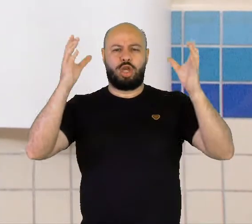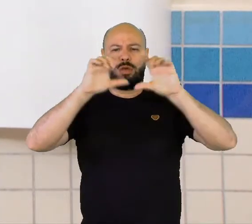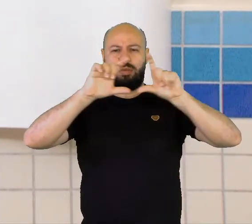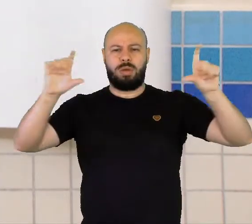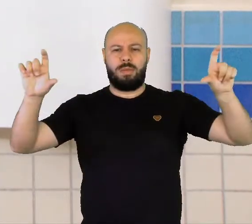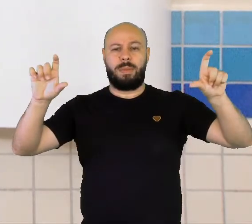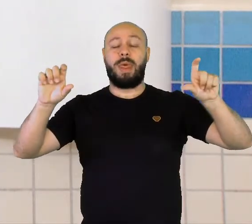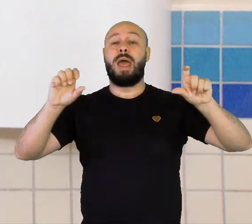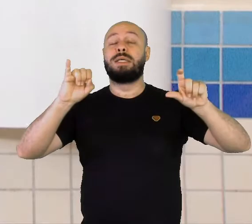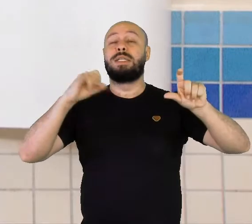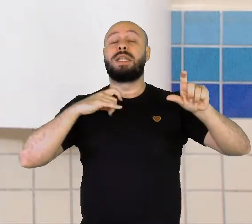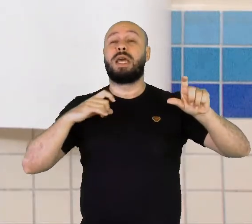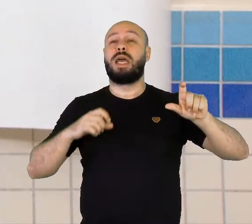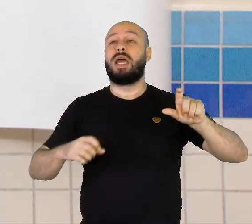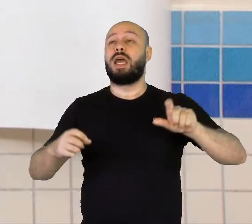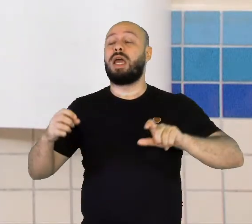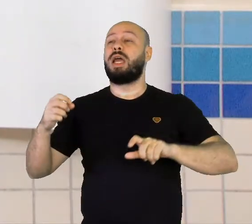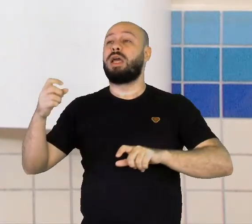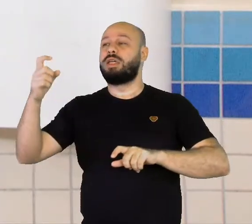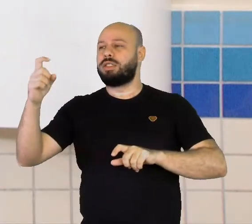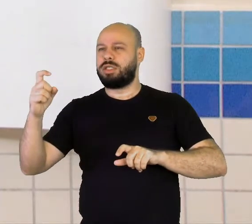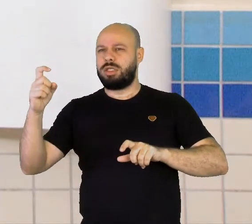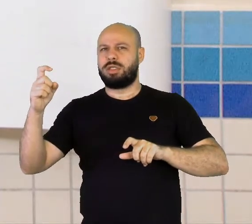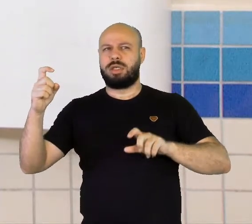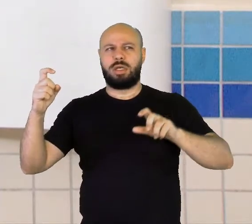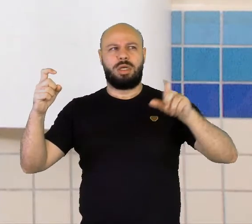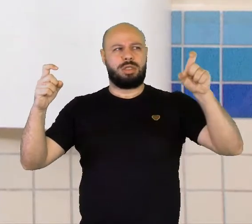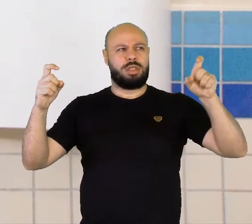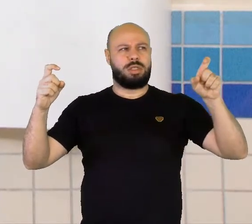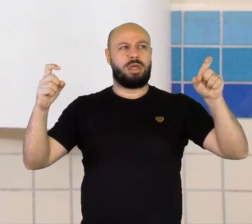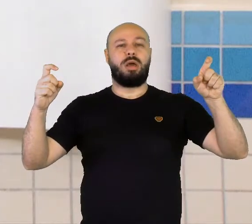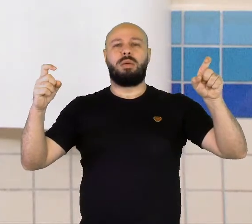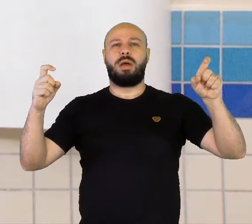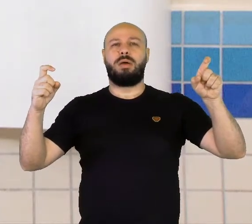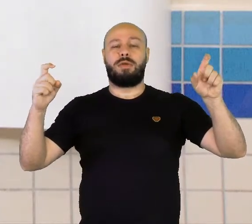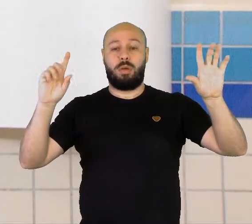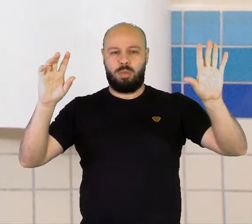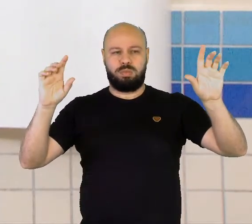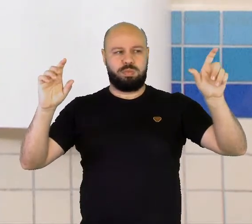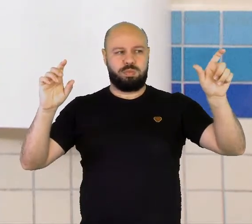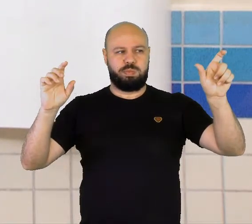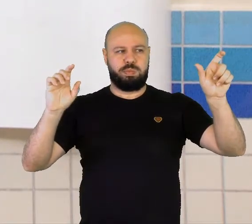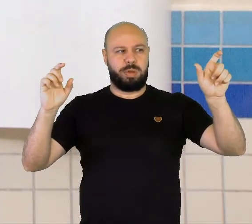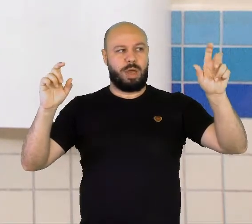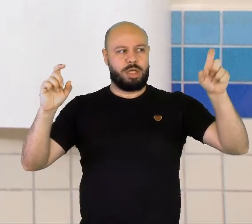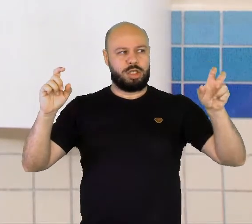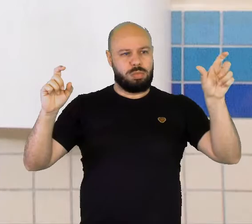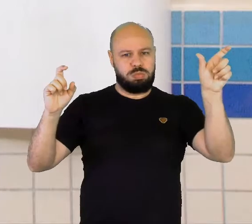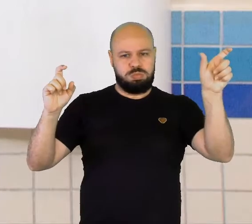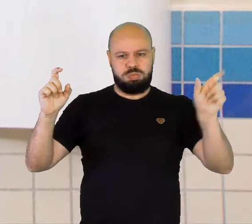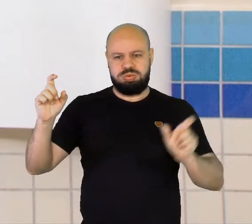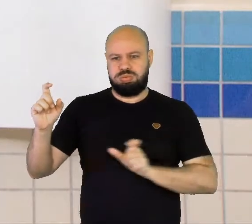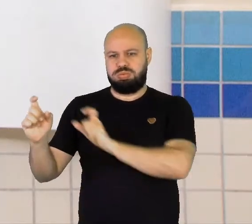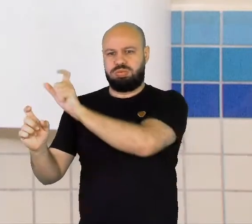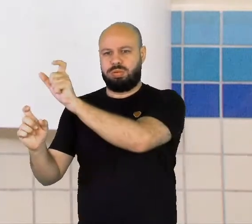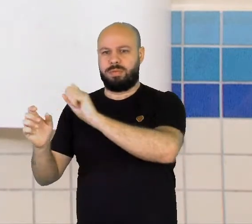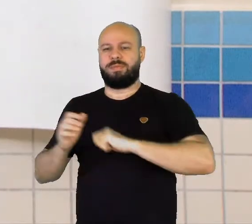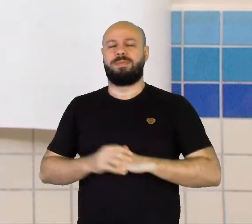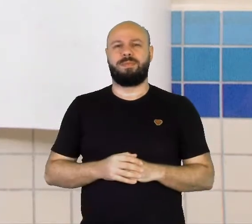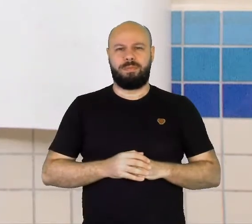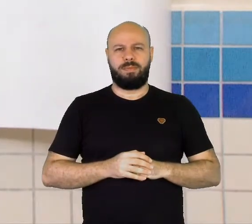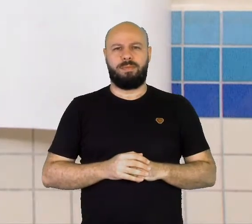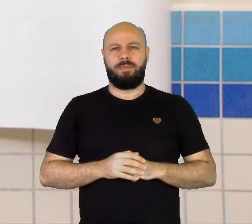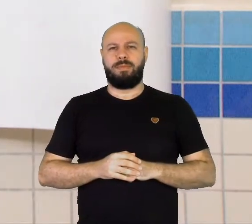tem x no primeiro membro, termos que não tem x no segundo membro. Então, aqui no primeiro membro já tinha 3x, repito,